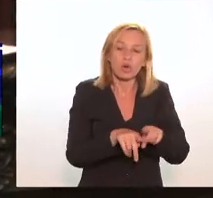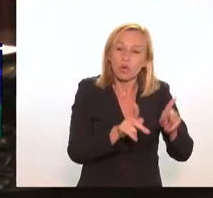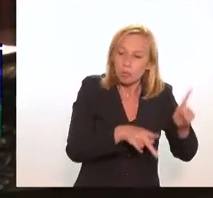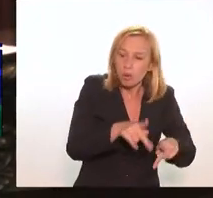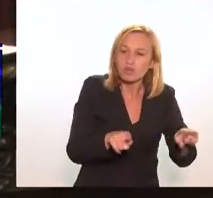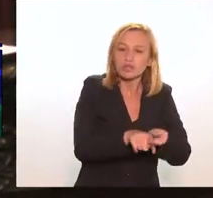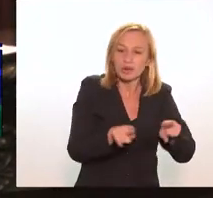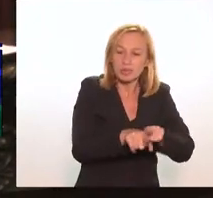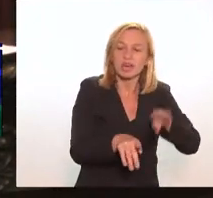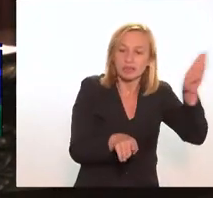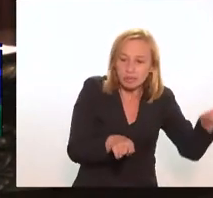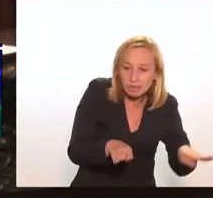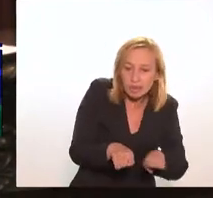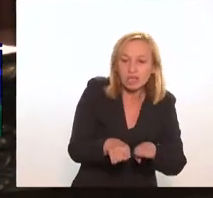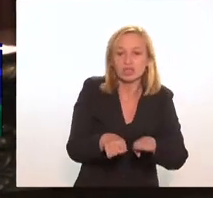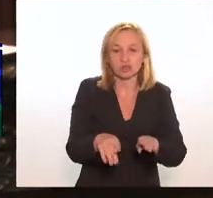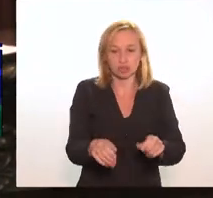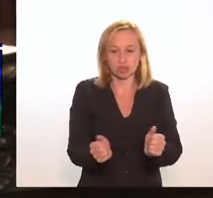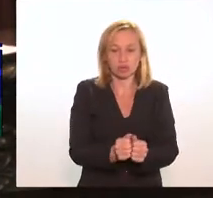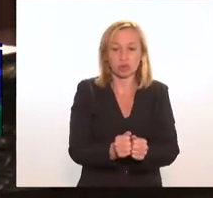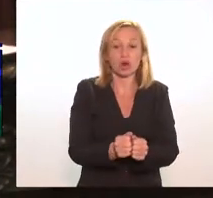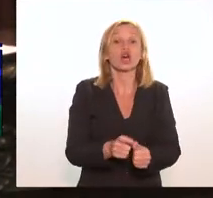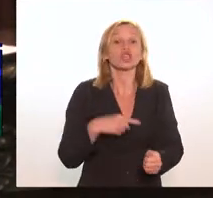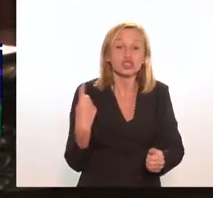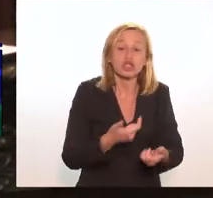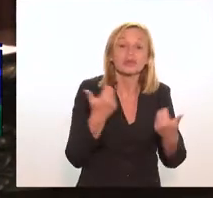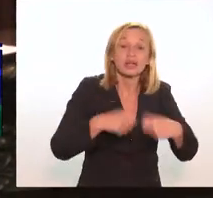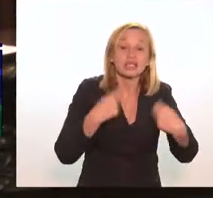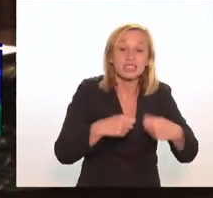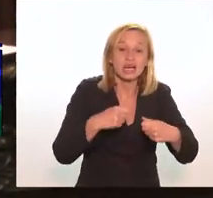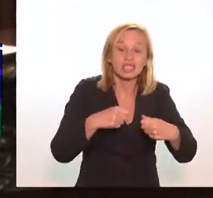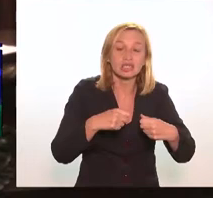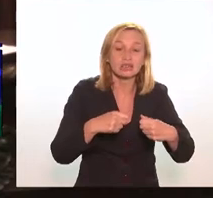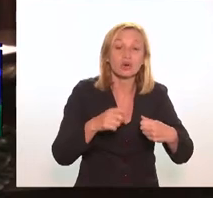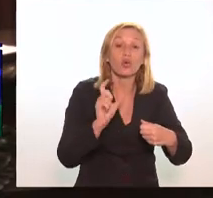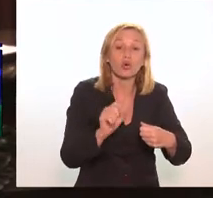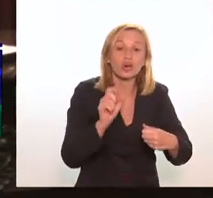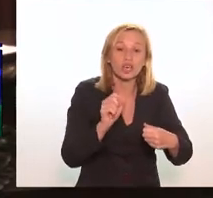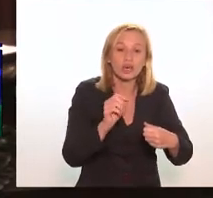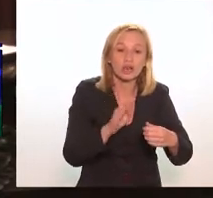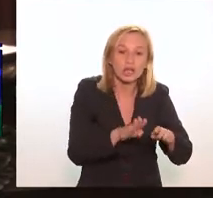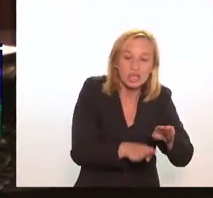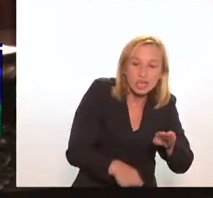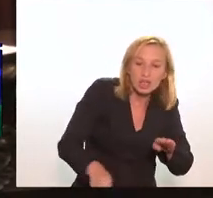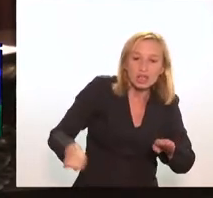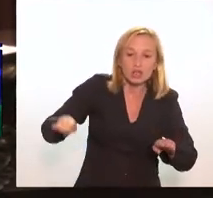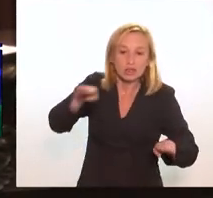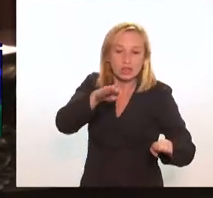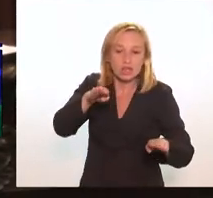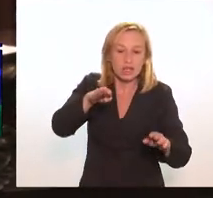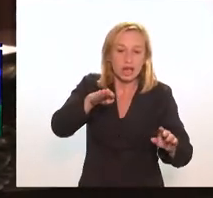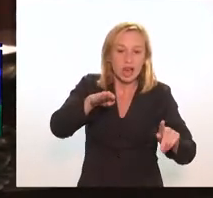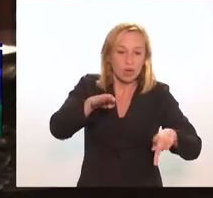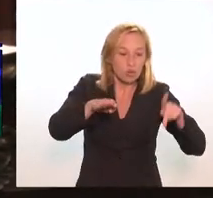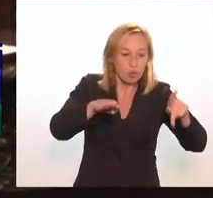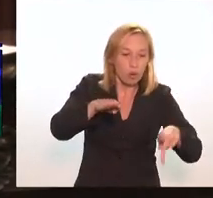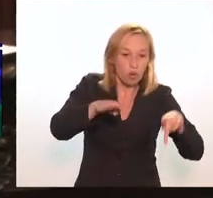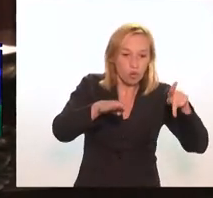ele. Hoje nós precisamos elevar o nível das pessoas e